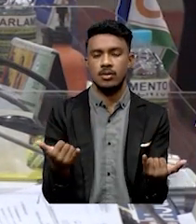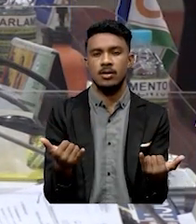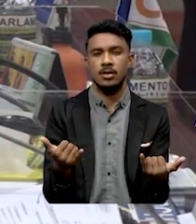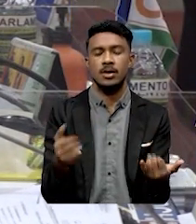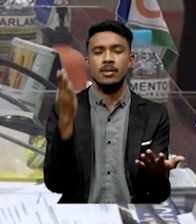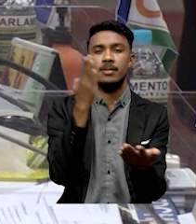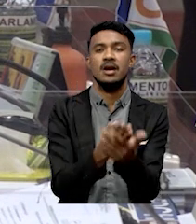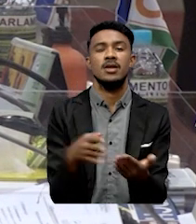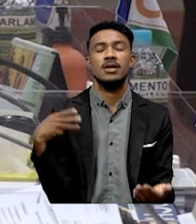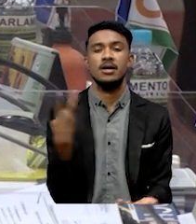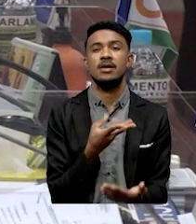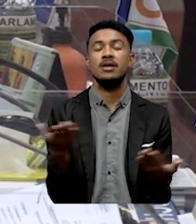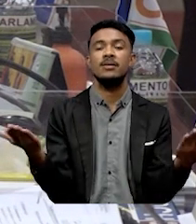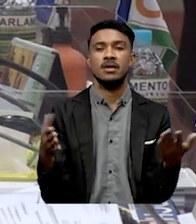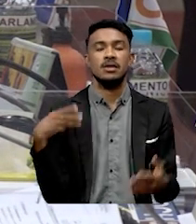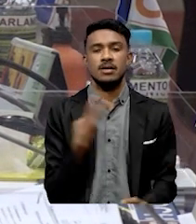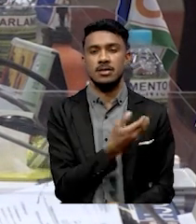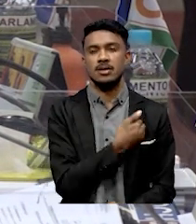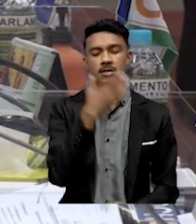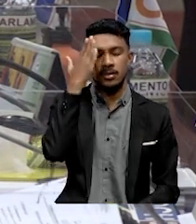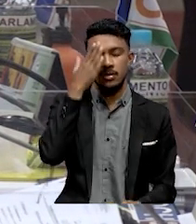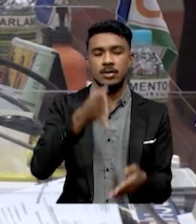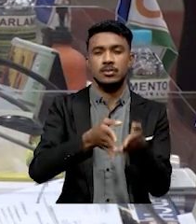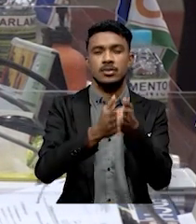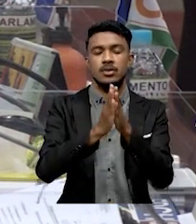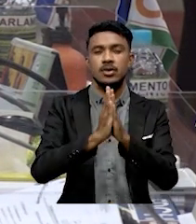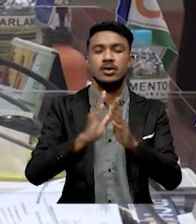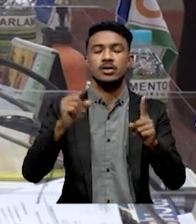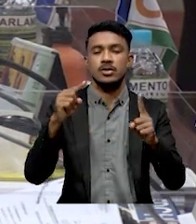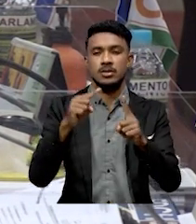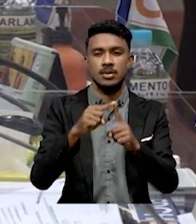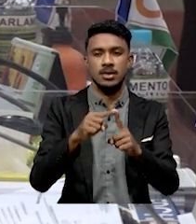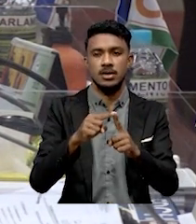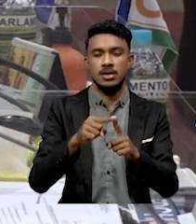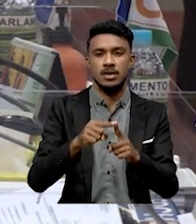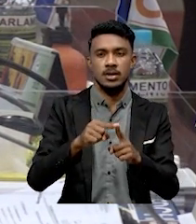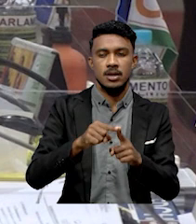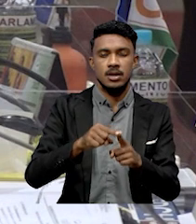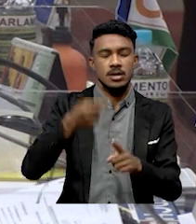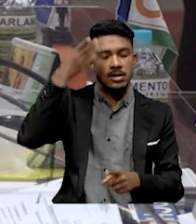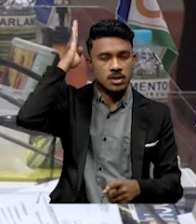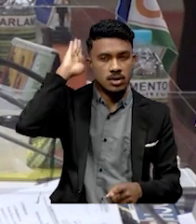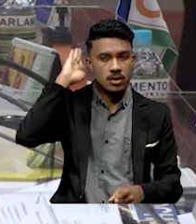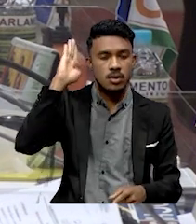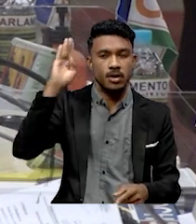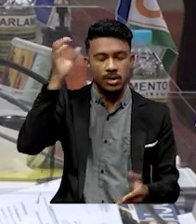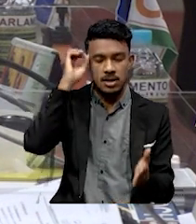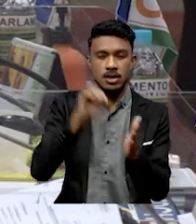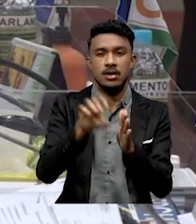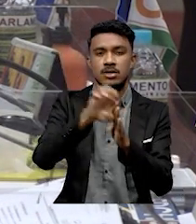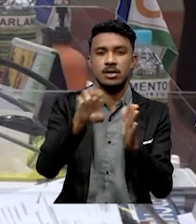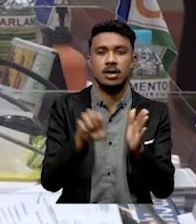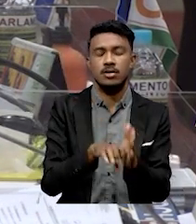para deru ni ita la tene. Favorida atu suba senhor secretário de estado ou senhor ministro Rasik ia nebele